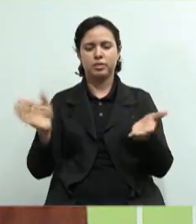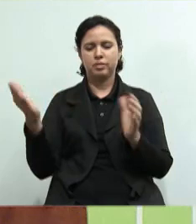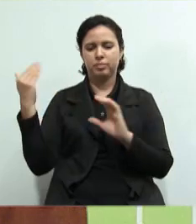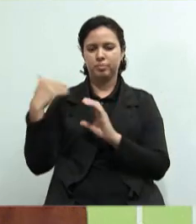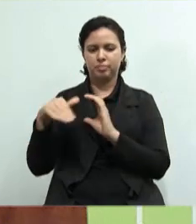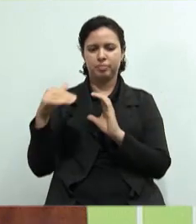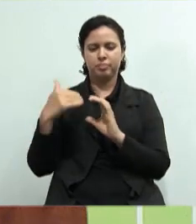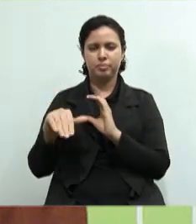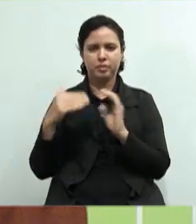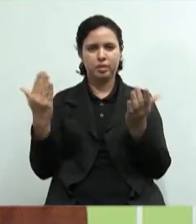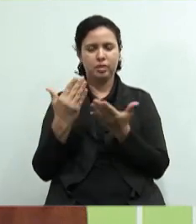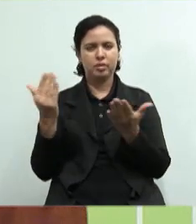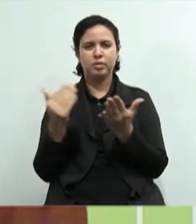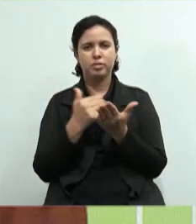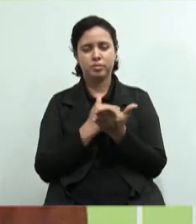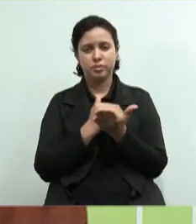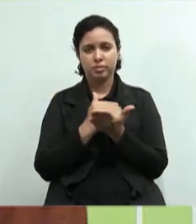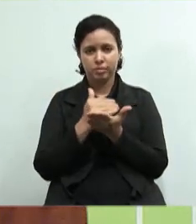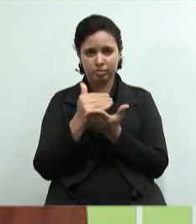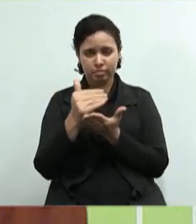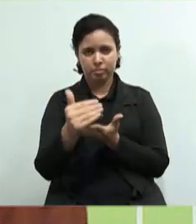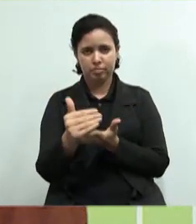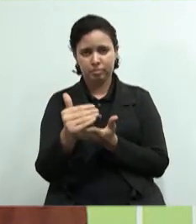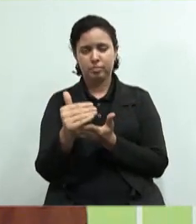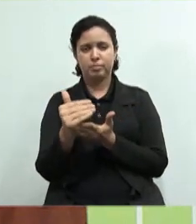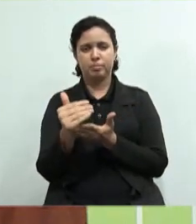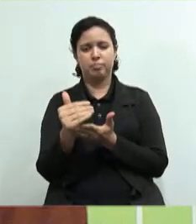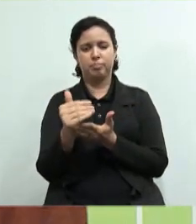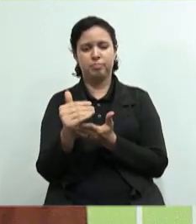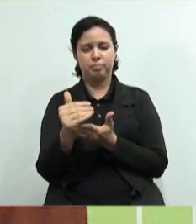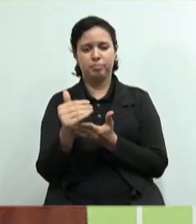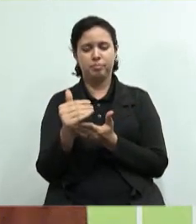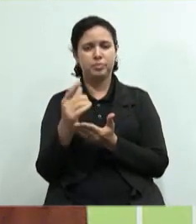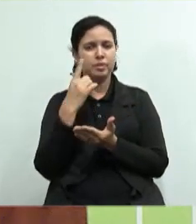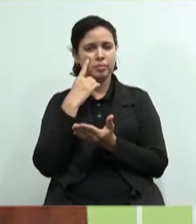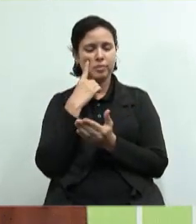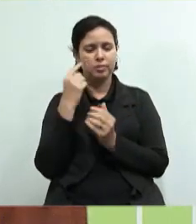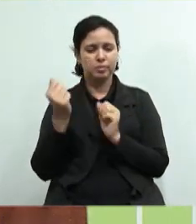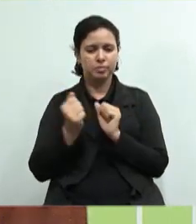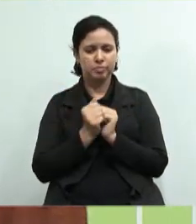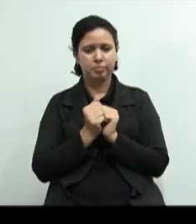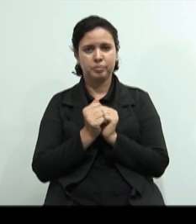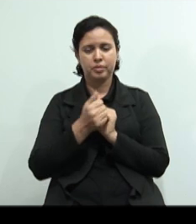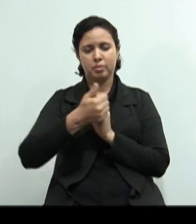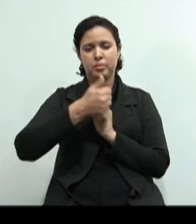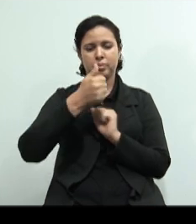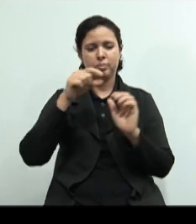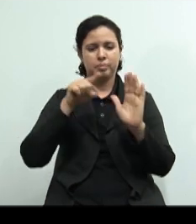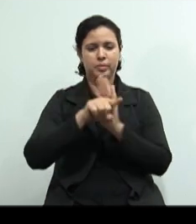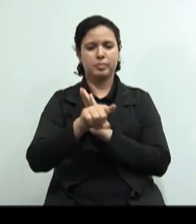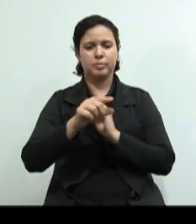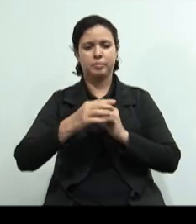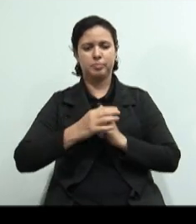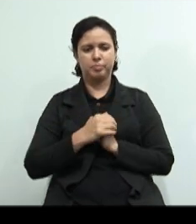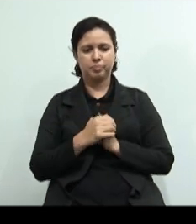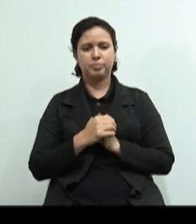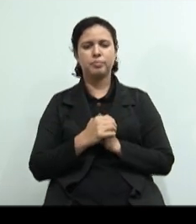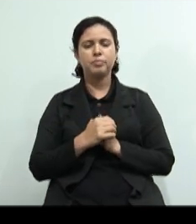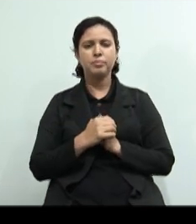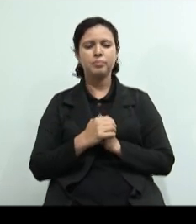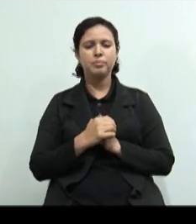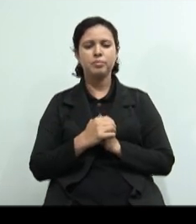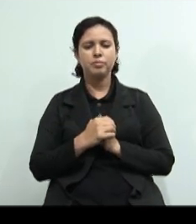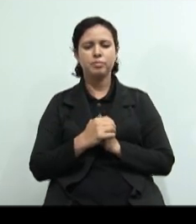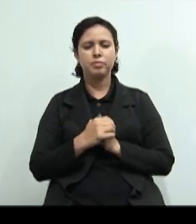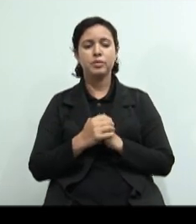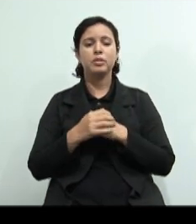encaminhadas e agora a gente vai começar a processar essas perguntas, tá bom? Vamos lá. A primeira pergunta. Com